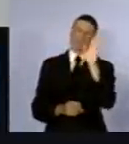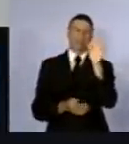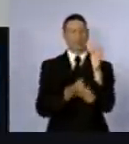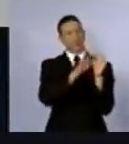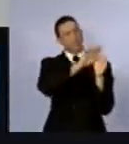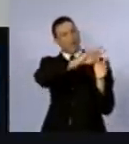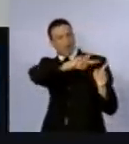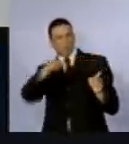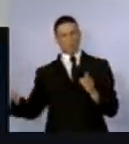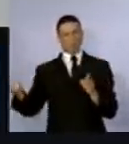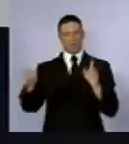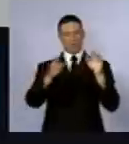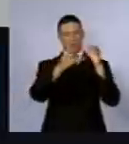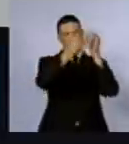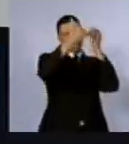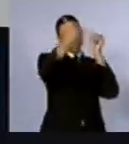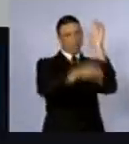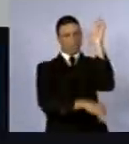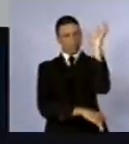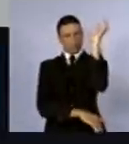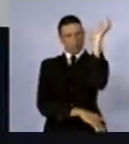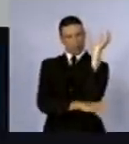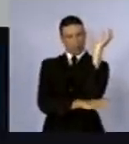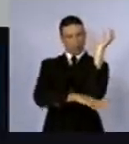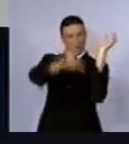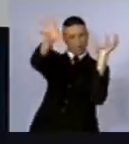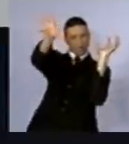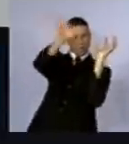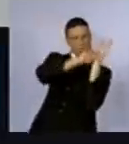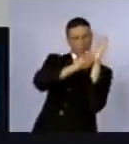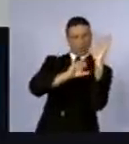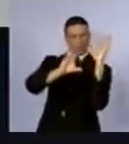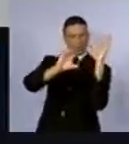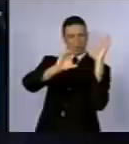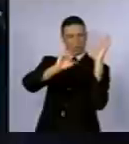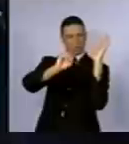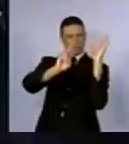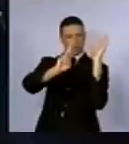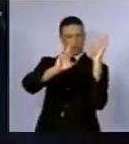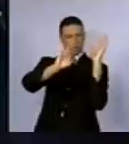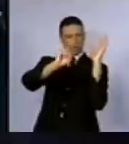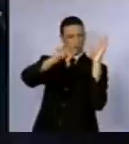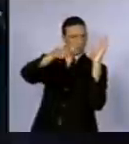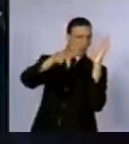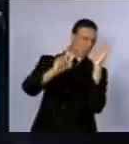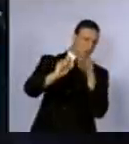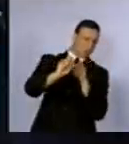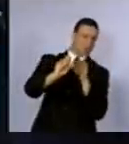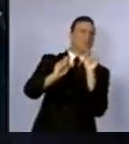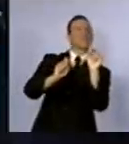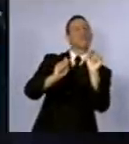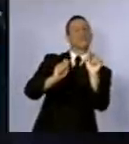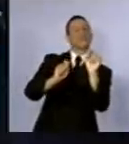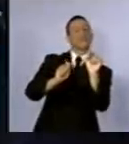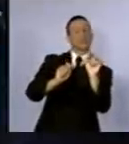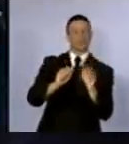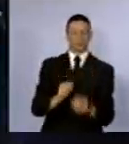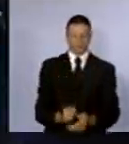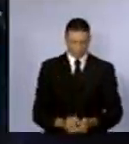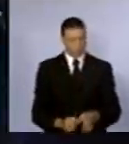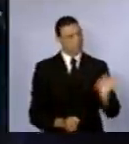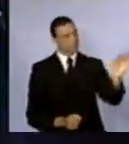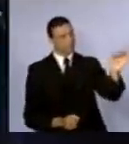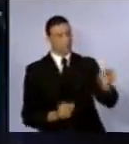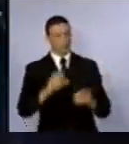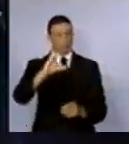que pode criar em antenas e efeito corona, que eles chamam, não é? Não, o efeito corona é um fenômeno,